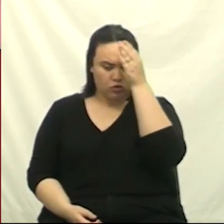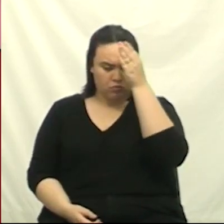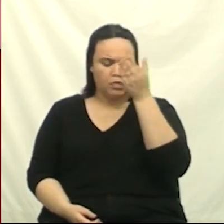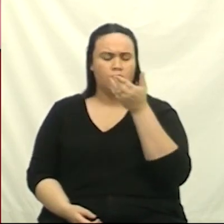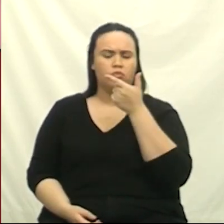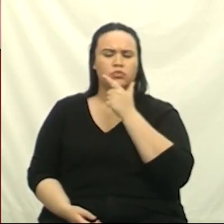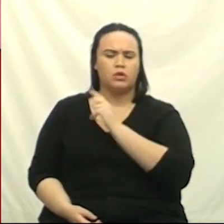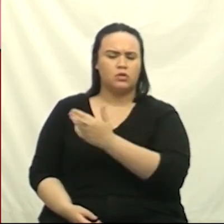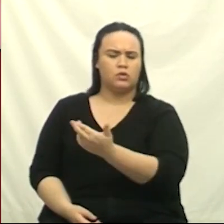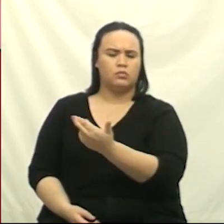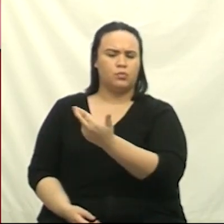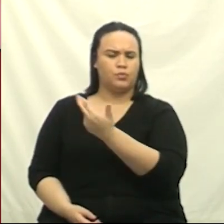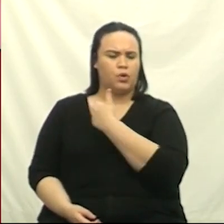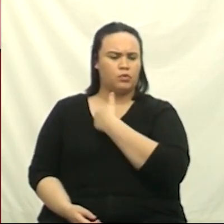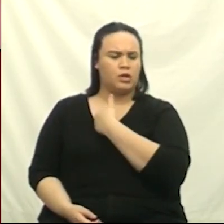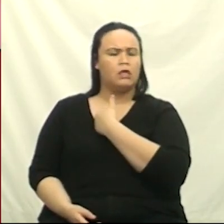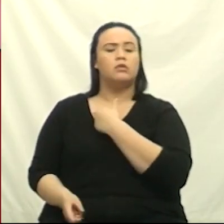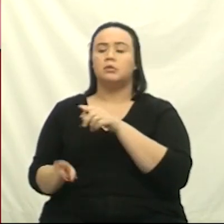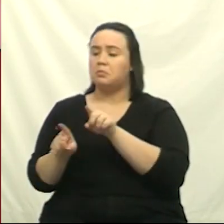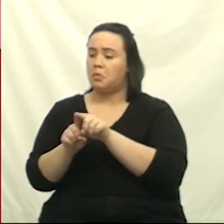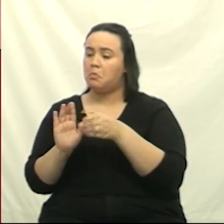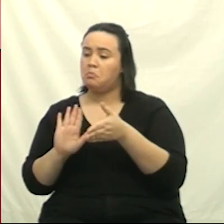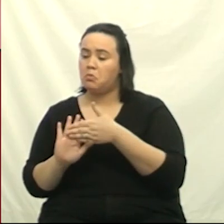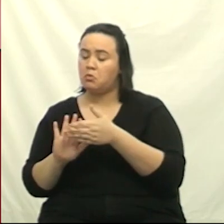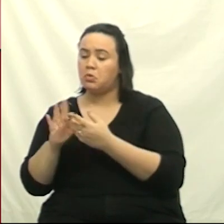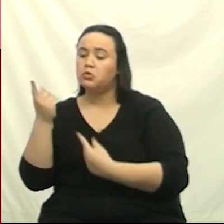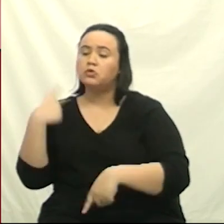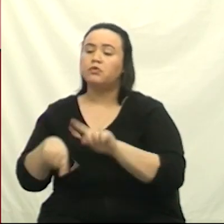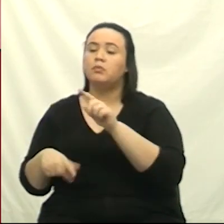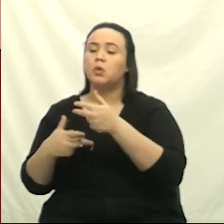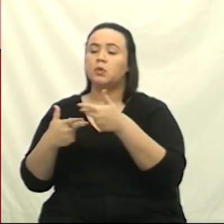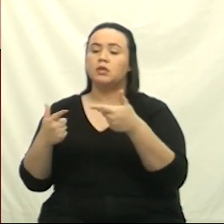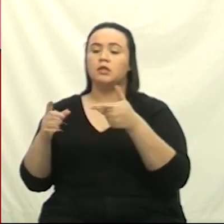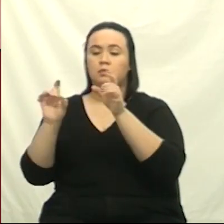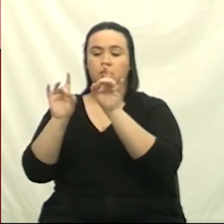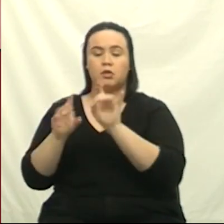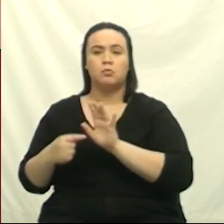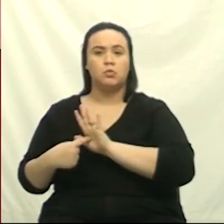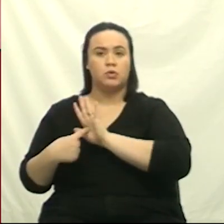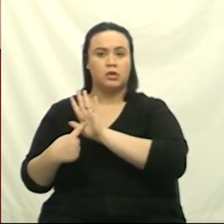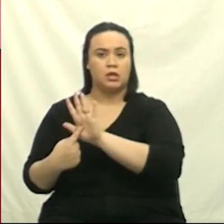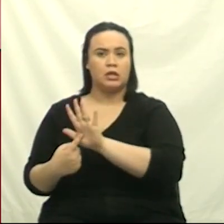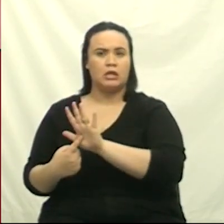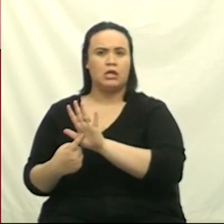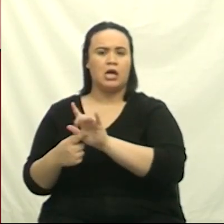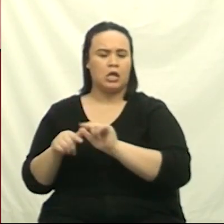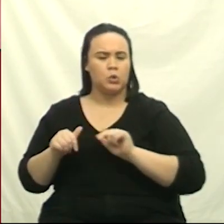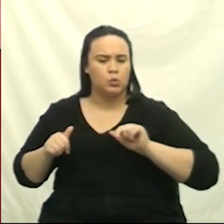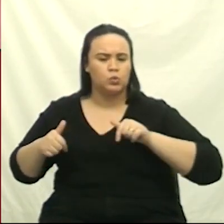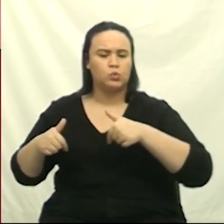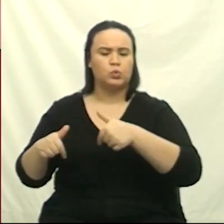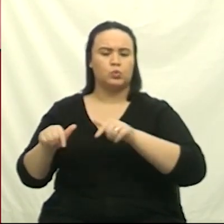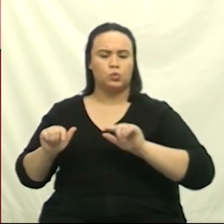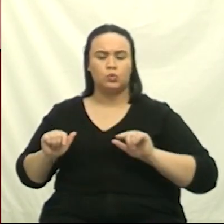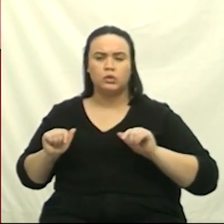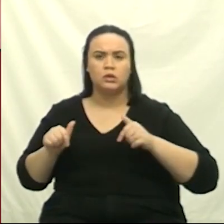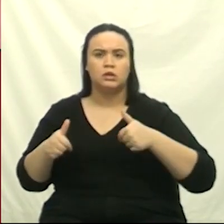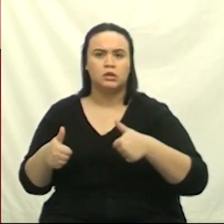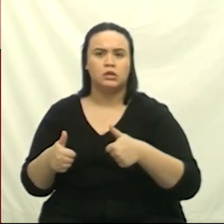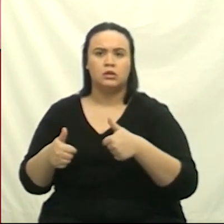ele esteja desenvolvendo alguma ferramenta especial e mostrando a gente vê muitas ações do município até com